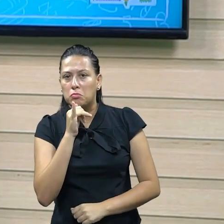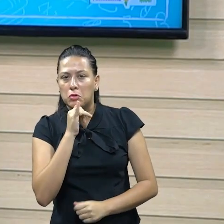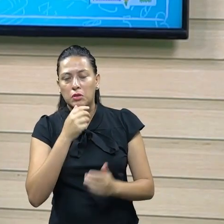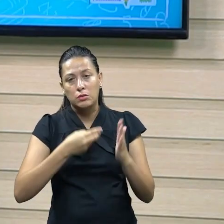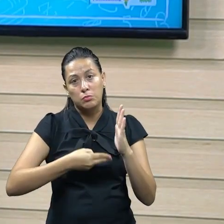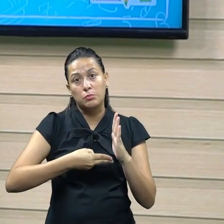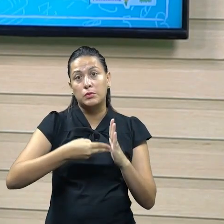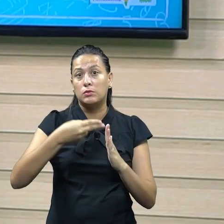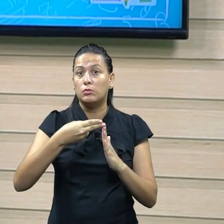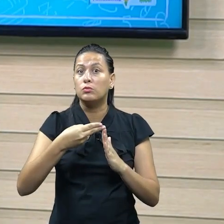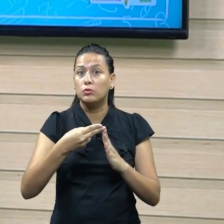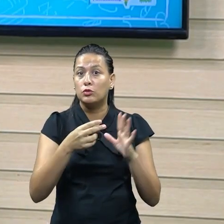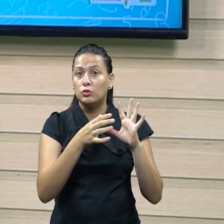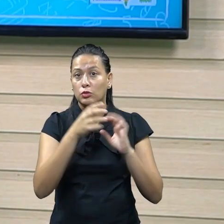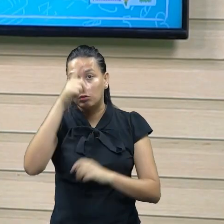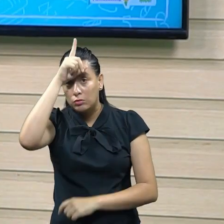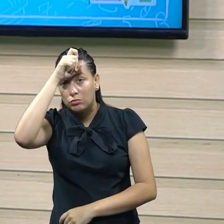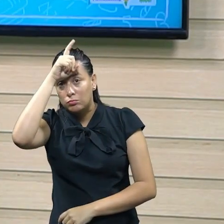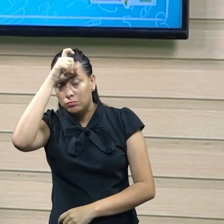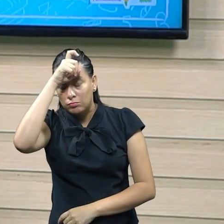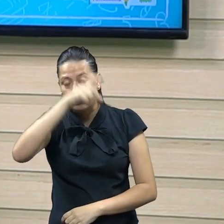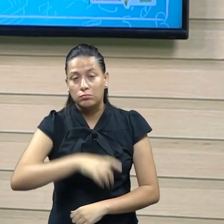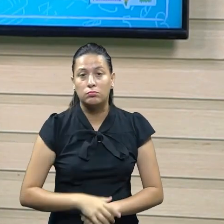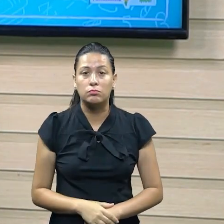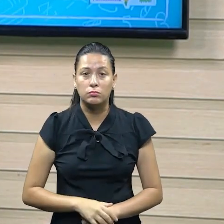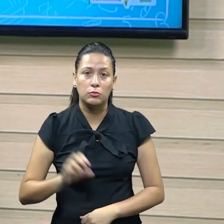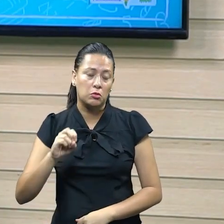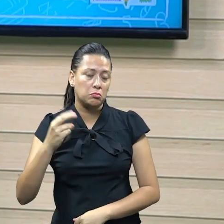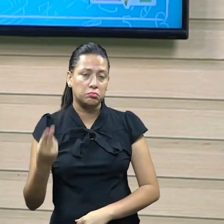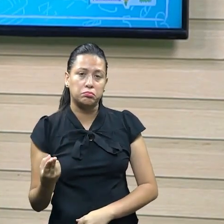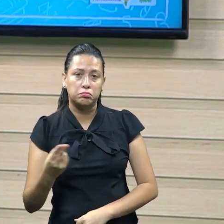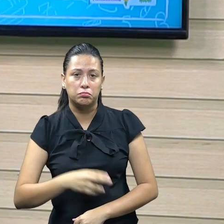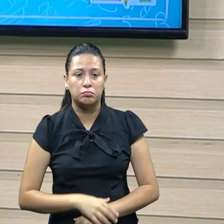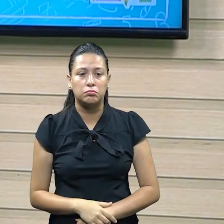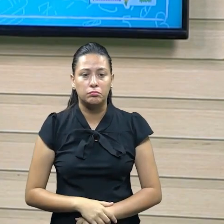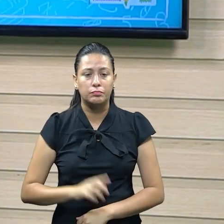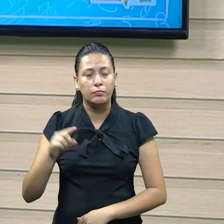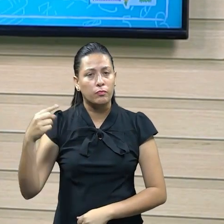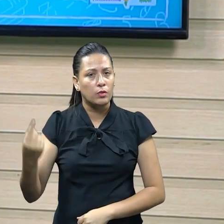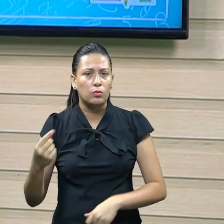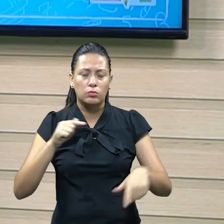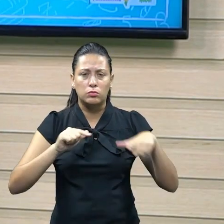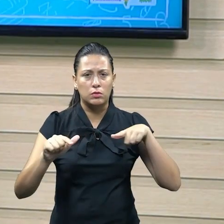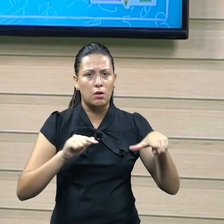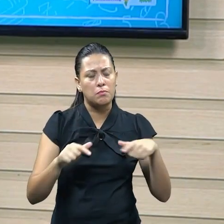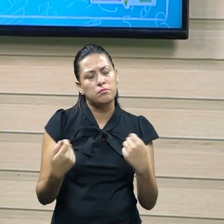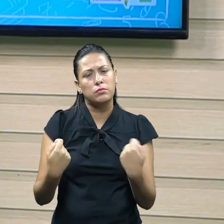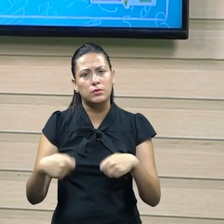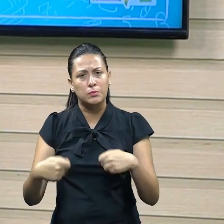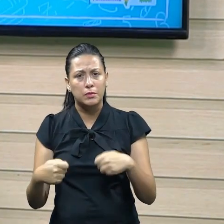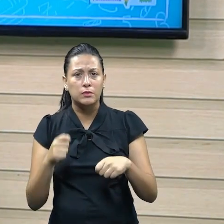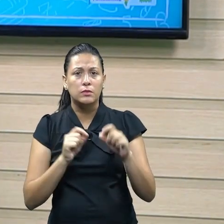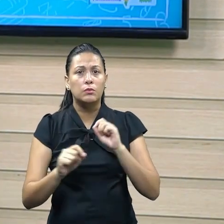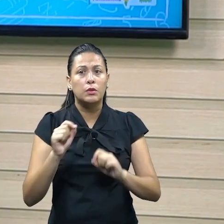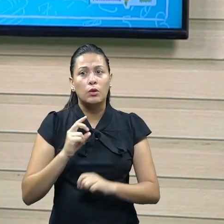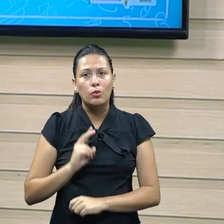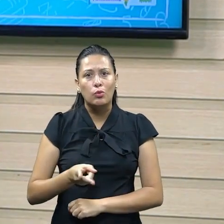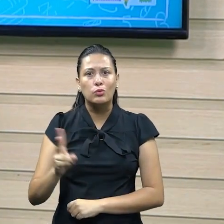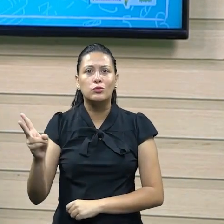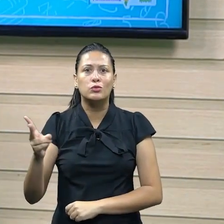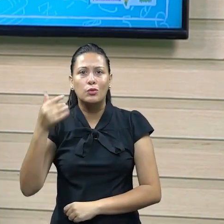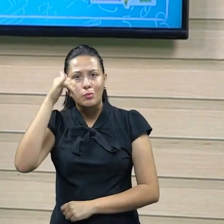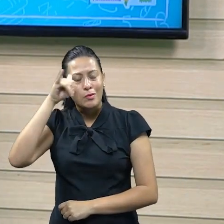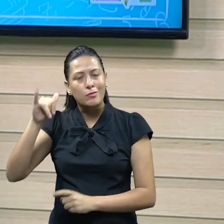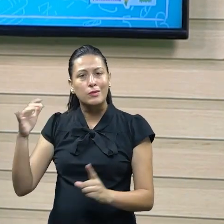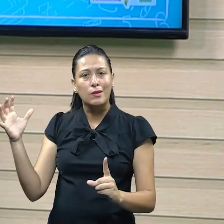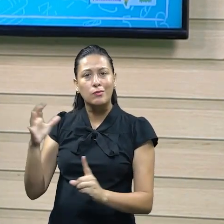exemplo, no hospital, ou qualquer outra coisa que precise ser contínuo sem que haja interferência